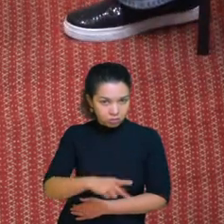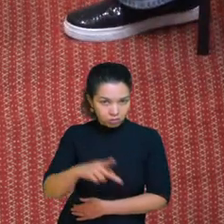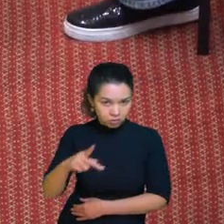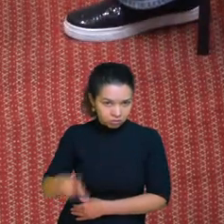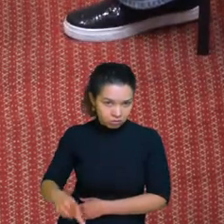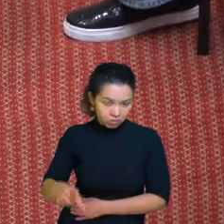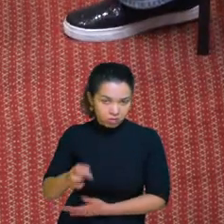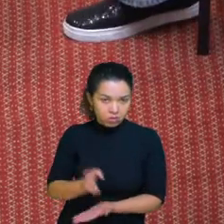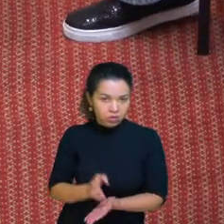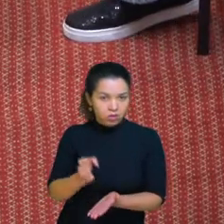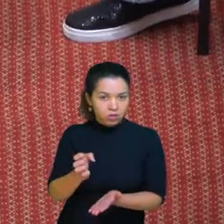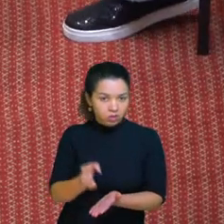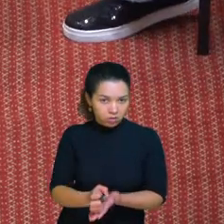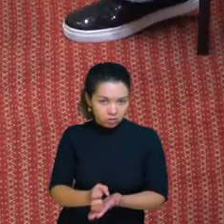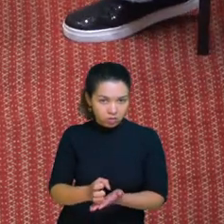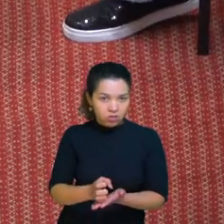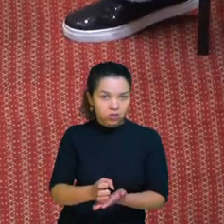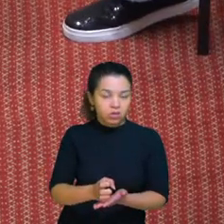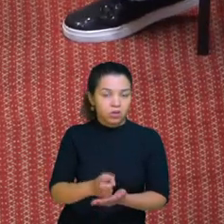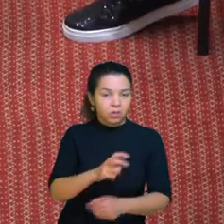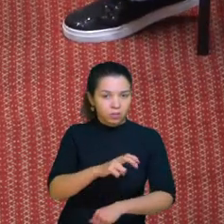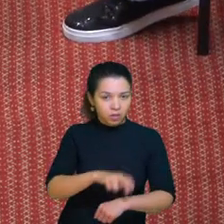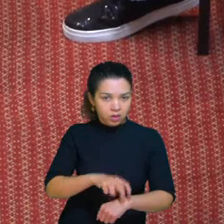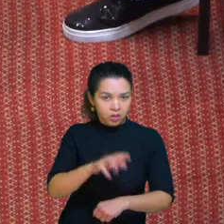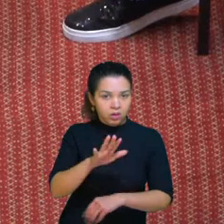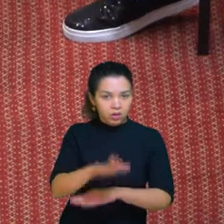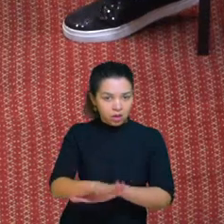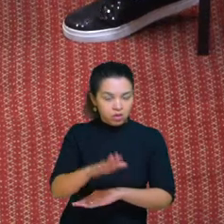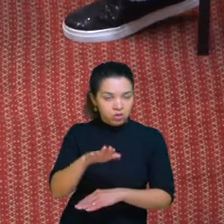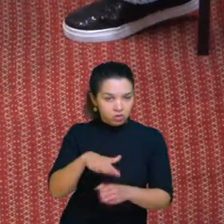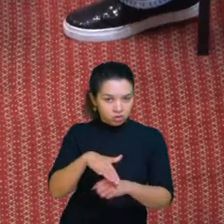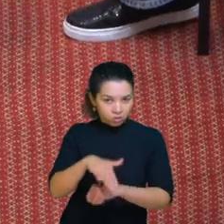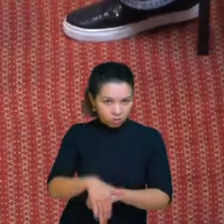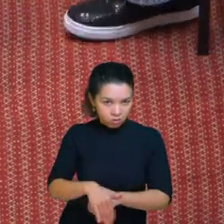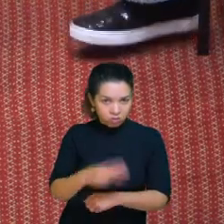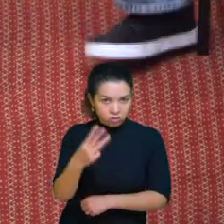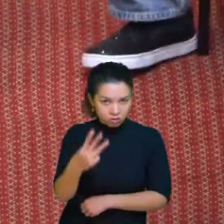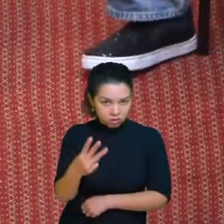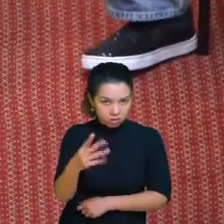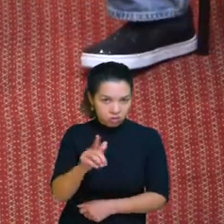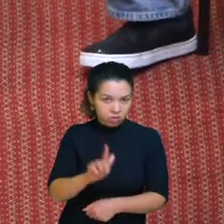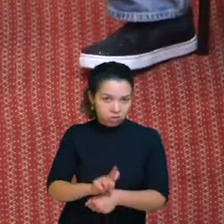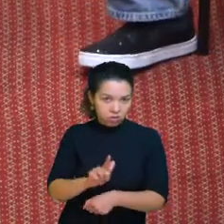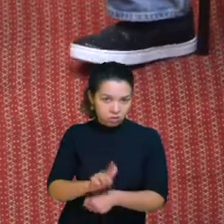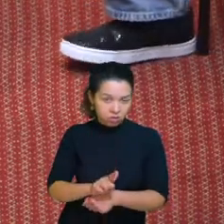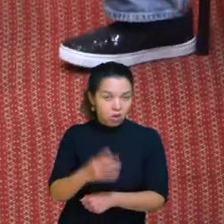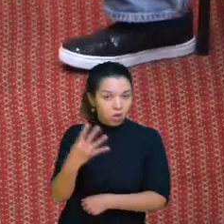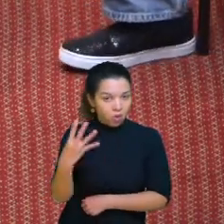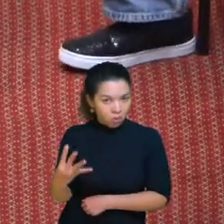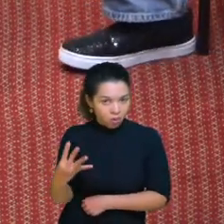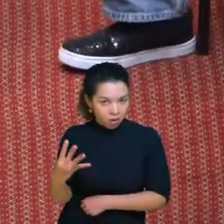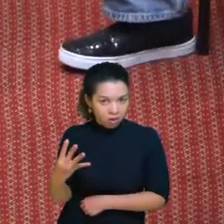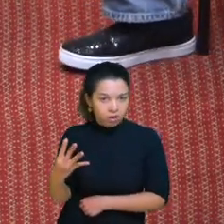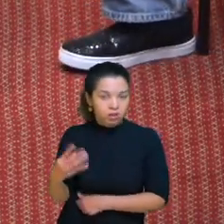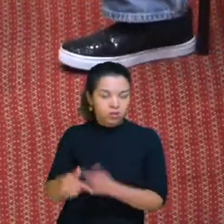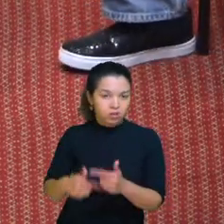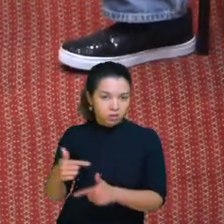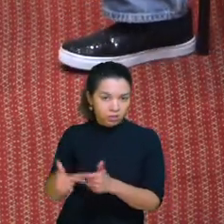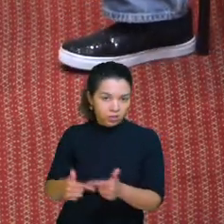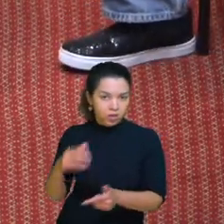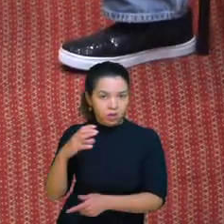Escola Três turnos três gestores eh quatro estão atuando na na cré